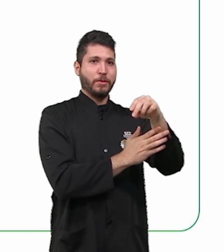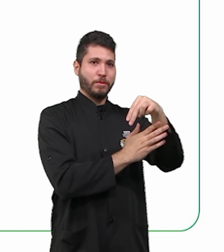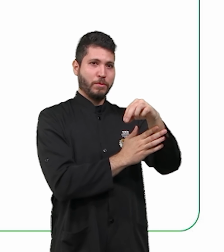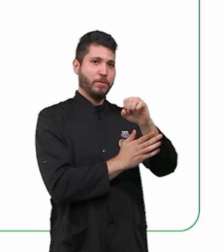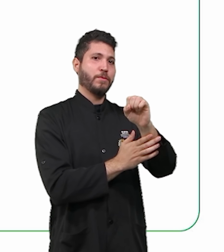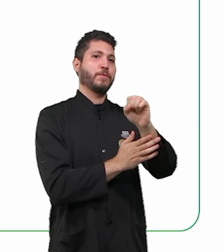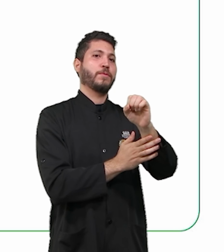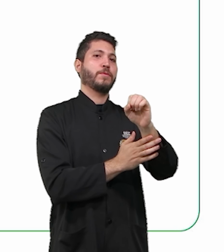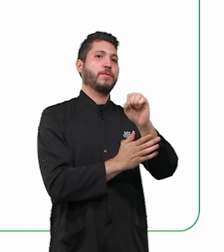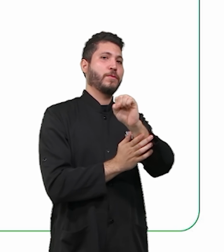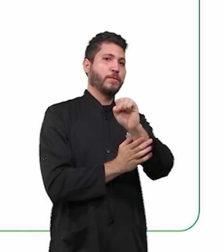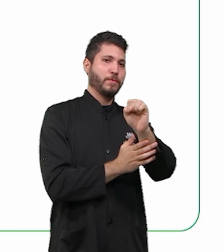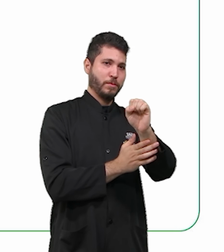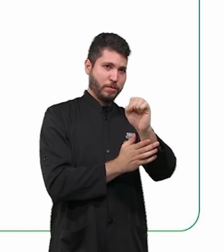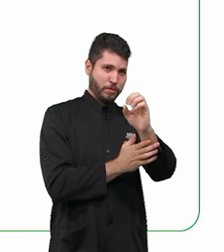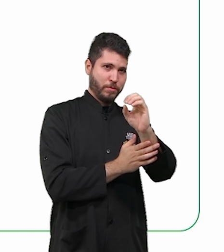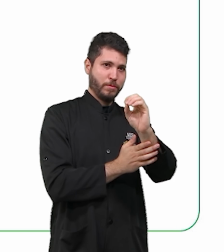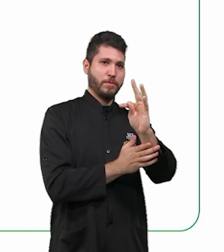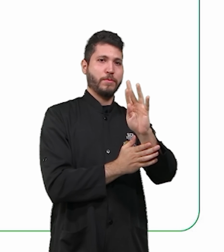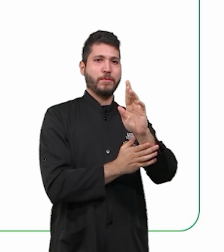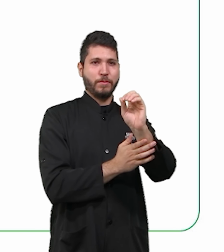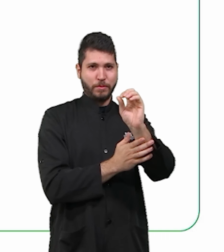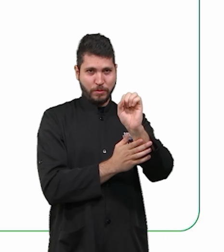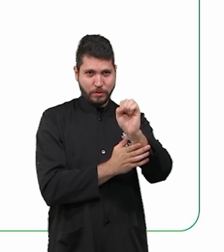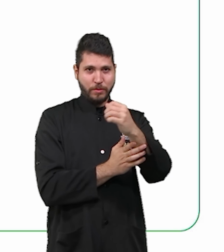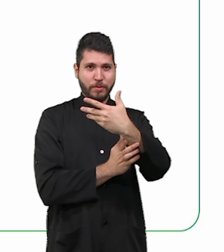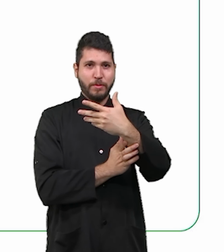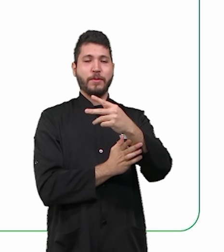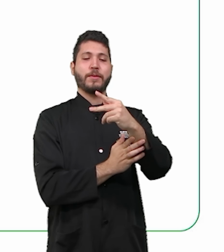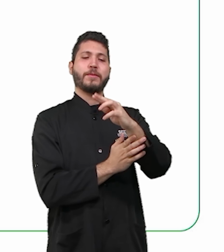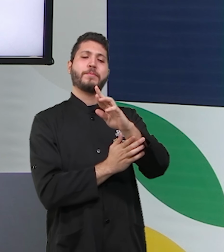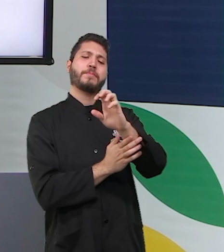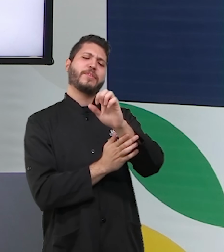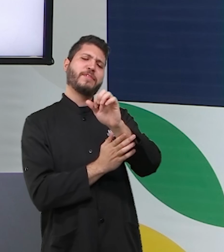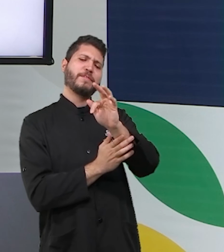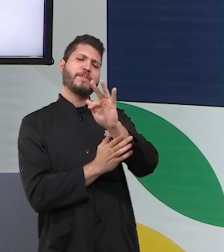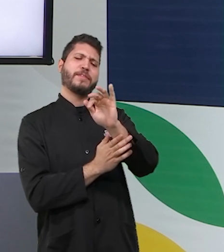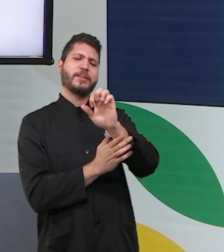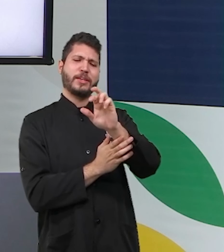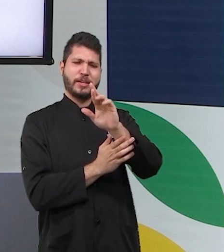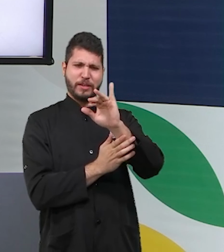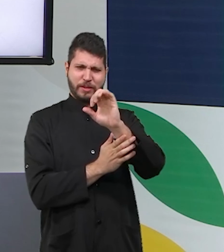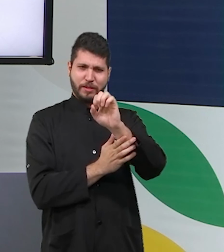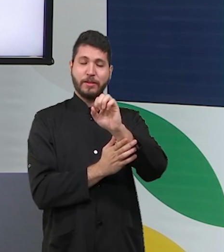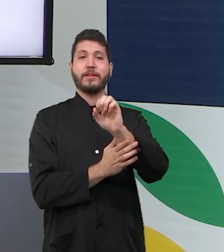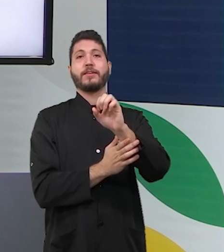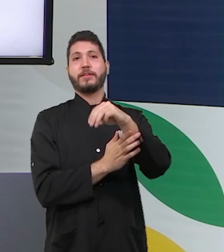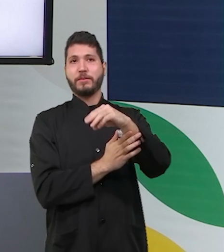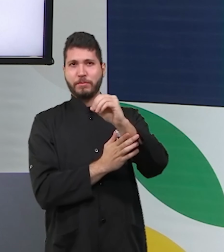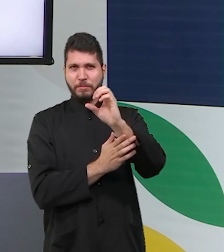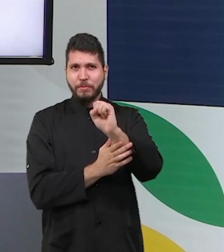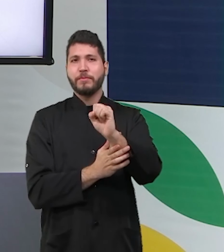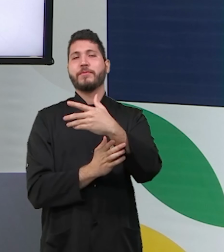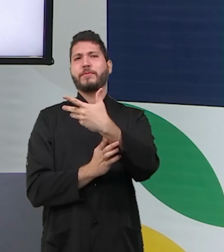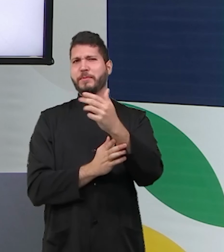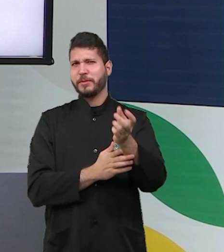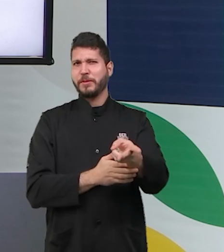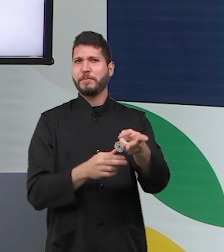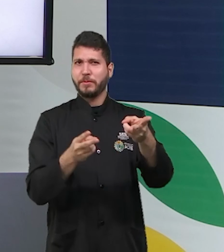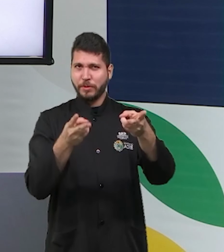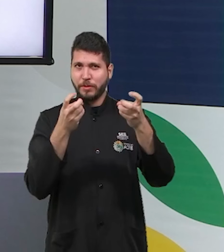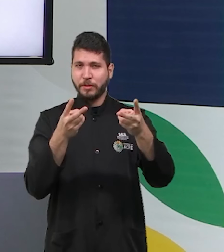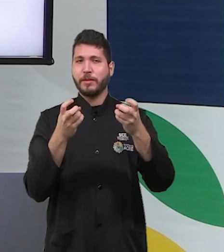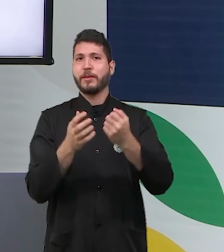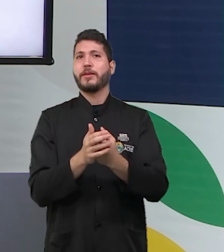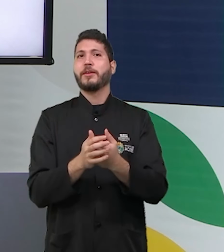e ustedes prefieren. E aí vocês vão dizer assim, professora, eu notei que o nosotros e o vosotros não mudou, porque é isso mesmo.